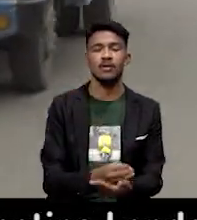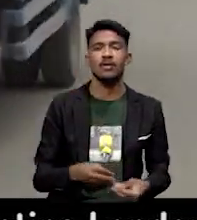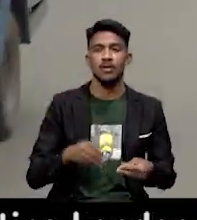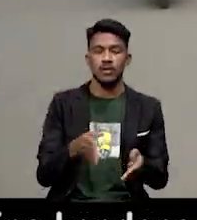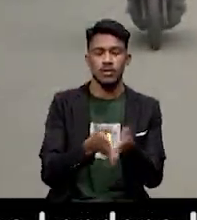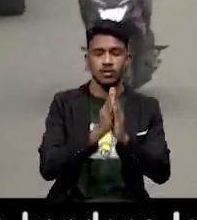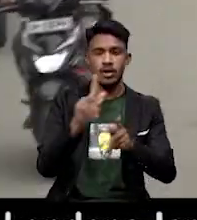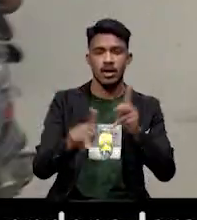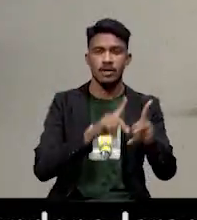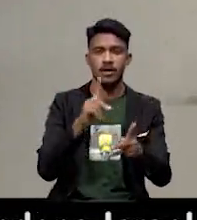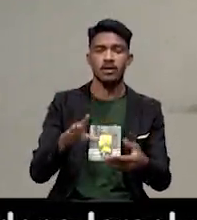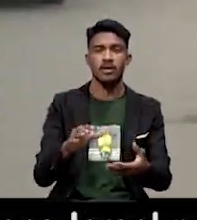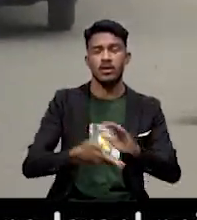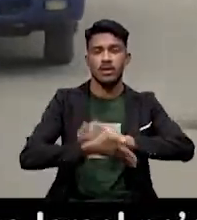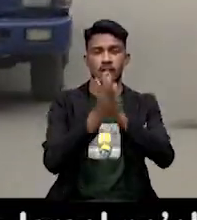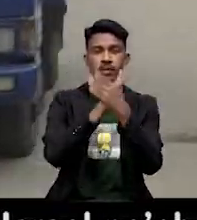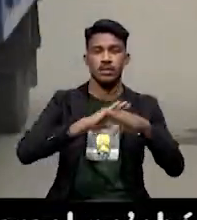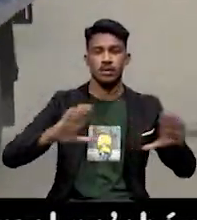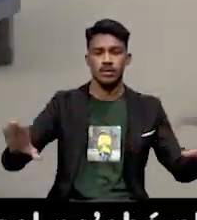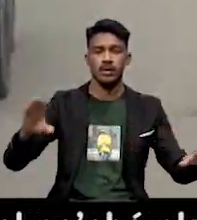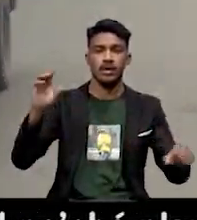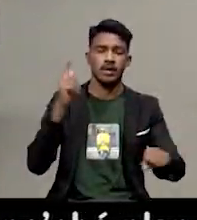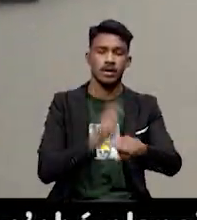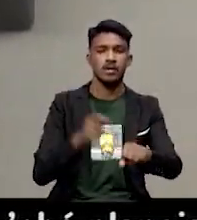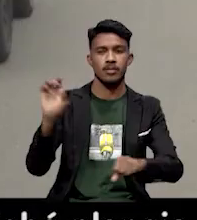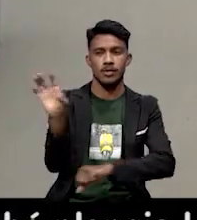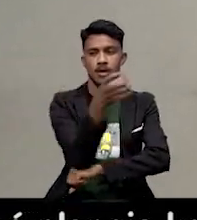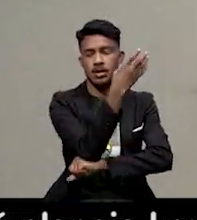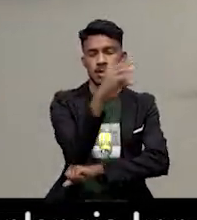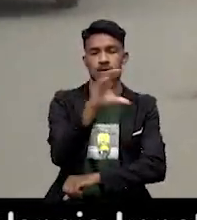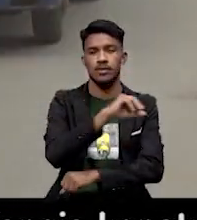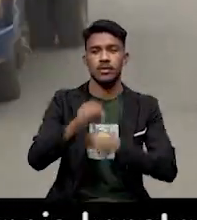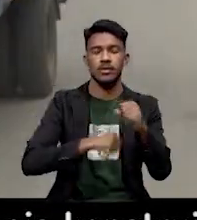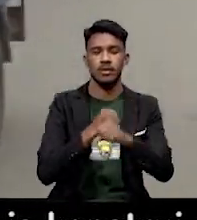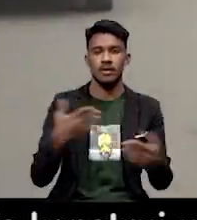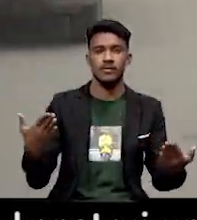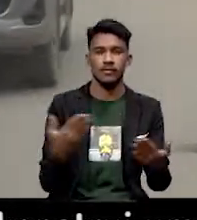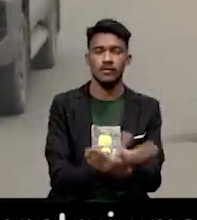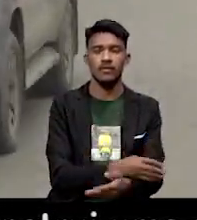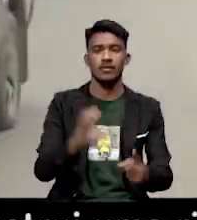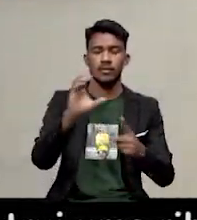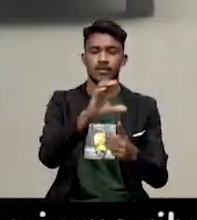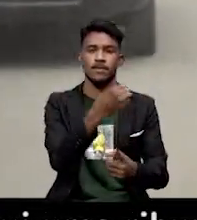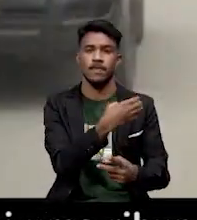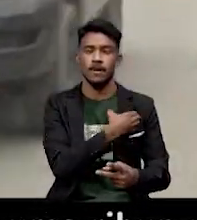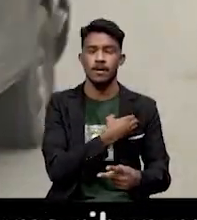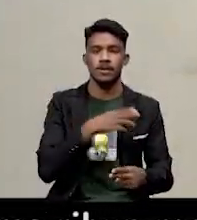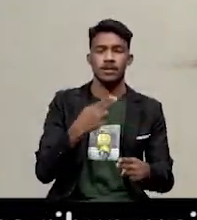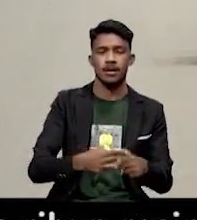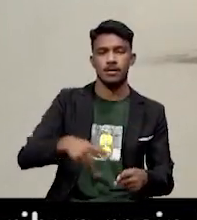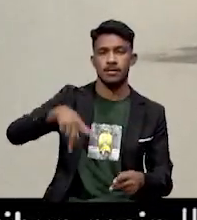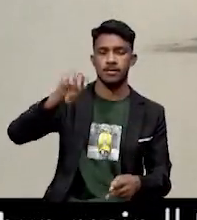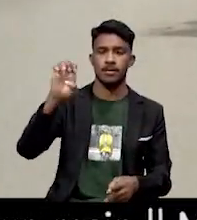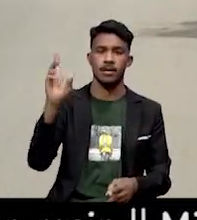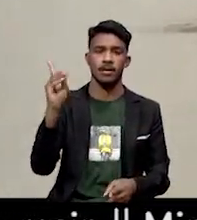durante celebración lor Natal no tenen fong. Comandante operacional nacional Penitelli, superintendente Sefi Pedro Bello afirma